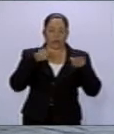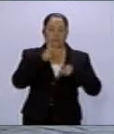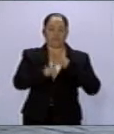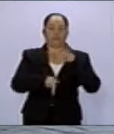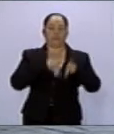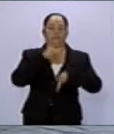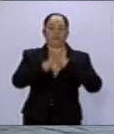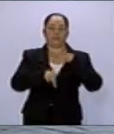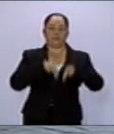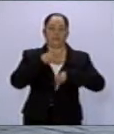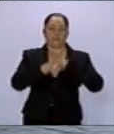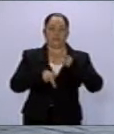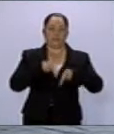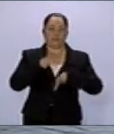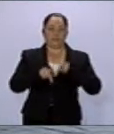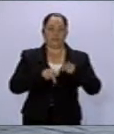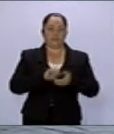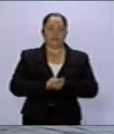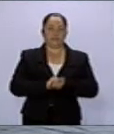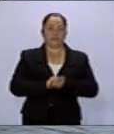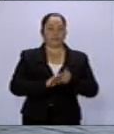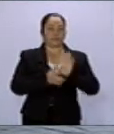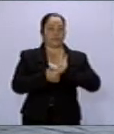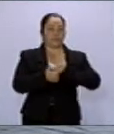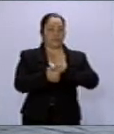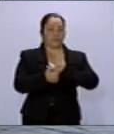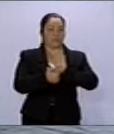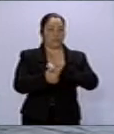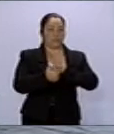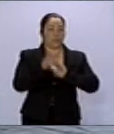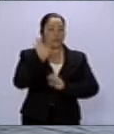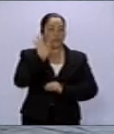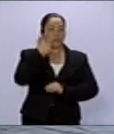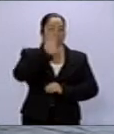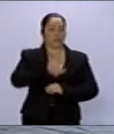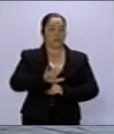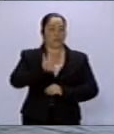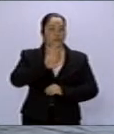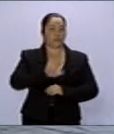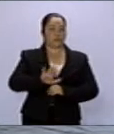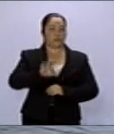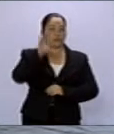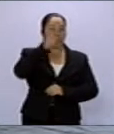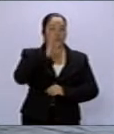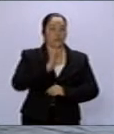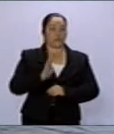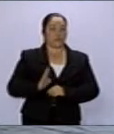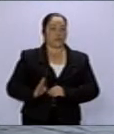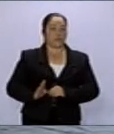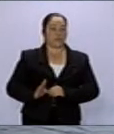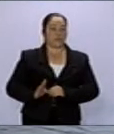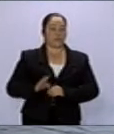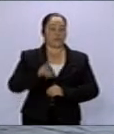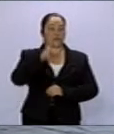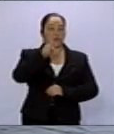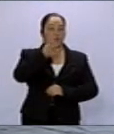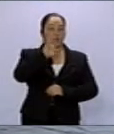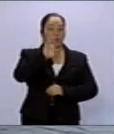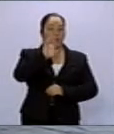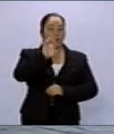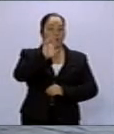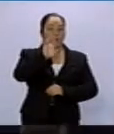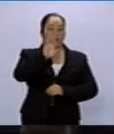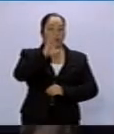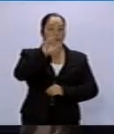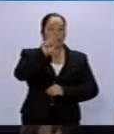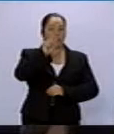Esse é o aspecto mostrando as simetrias da Federação Brasileira os aspectos Referente a renda per capita esse Claro aqui